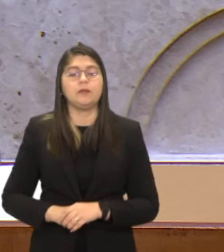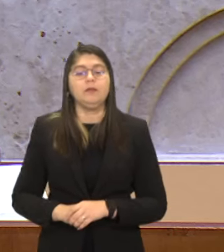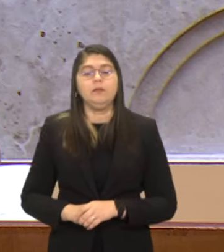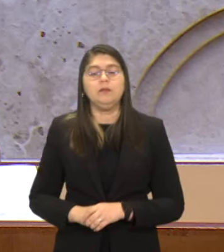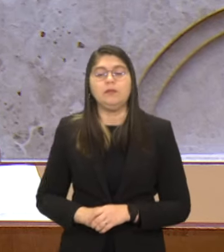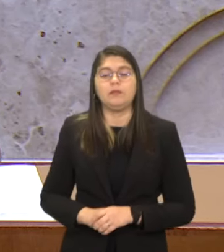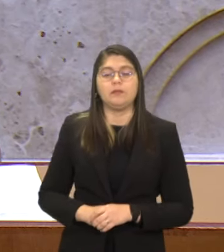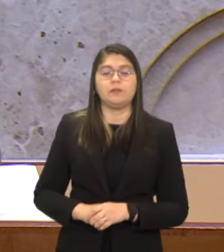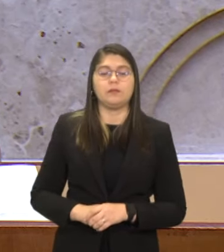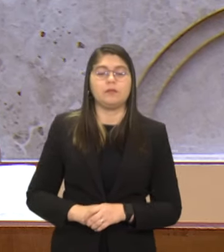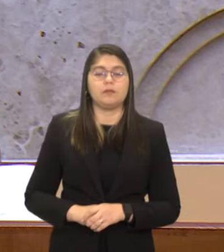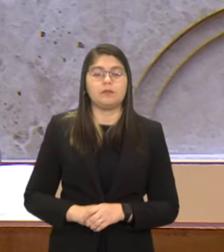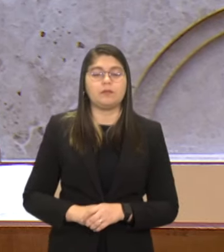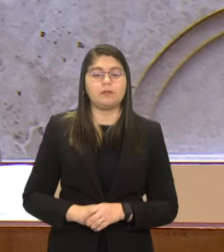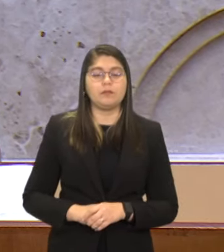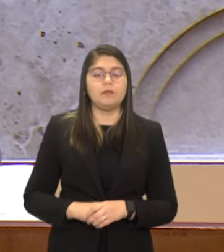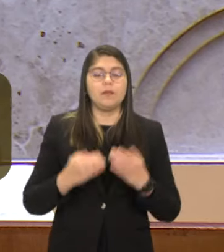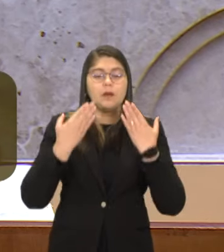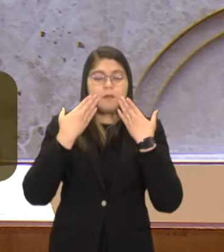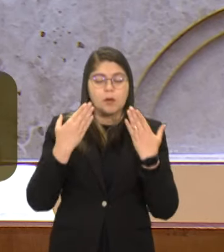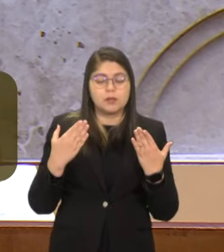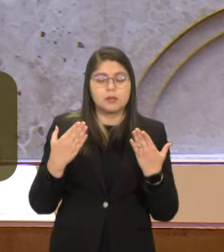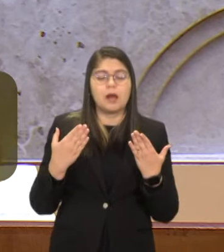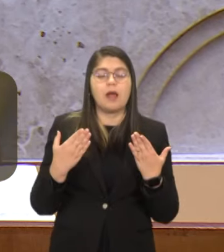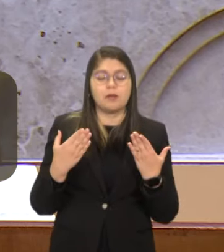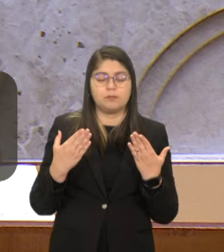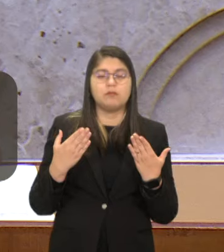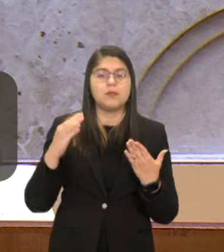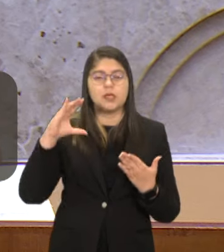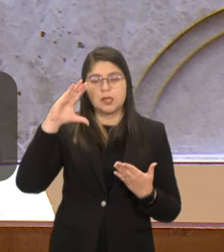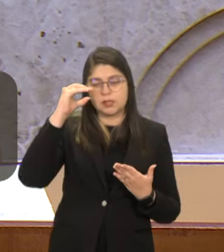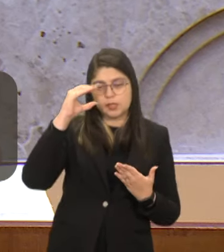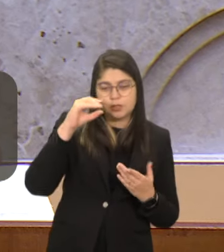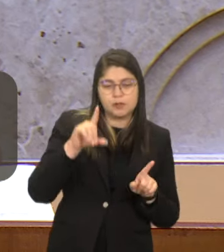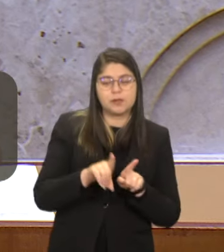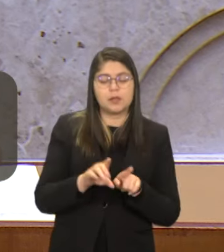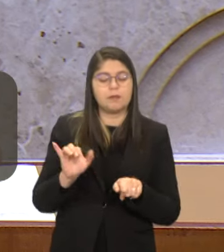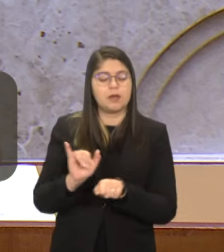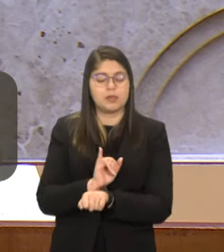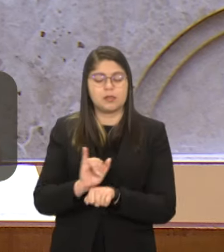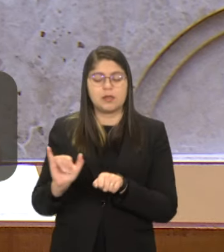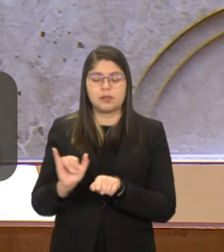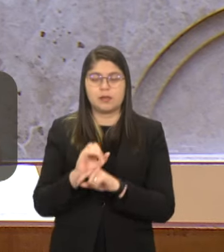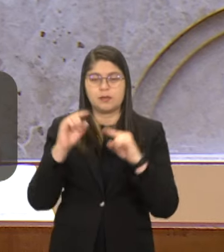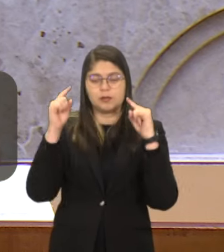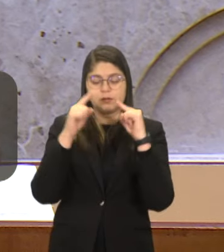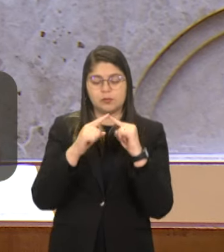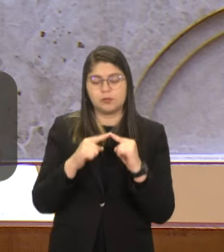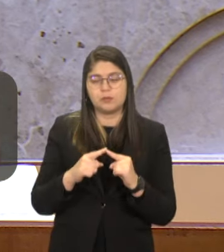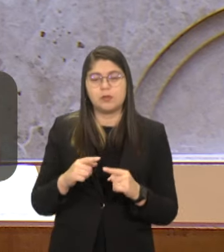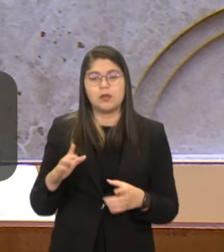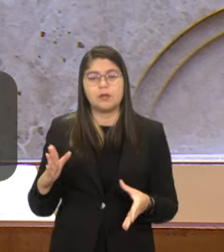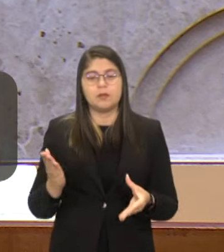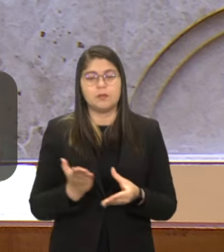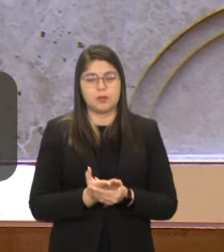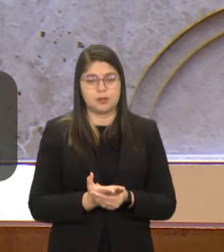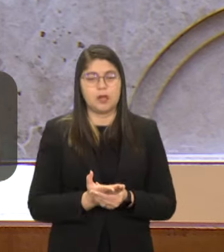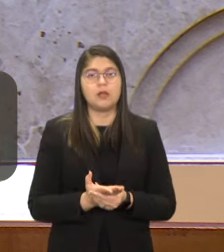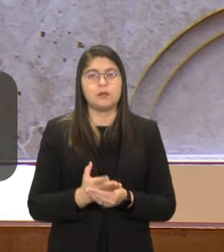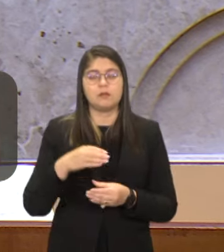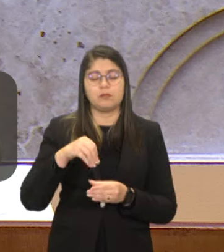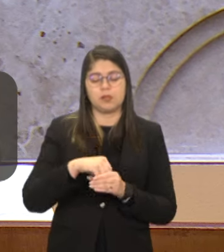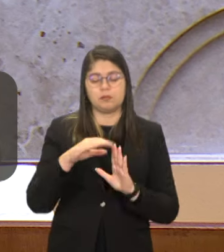tenham como base evidências científicas e análises estratégicas pertinentes. Processo, esse aqui, foi incluído em pauta